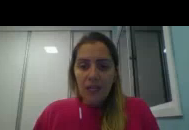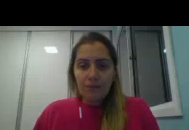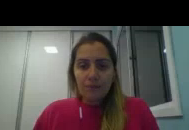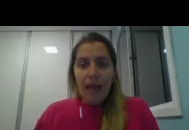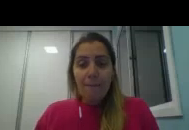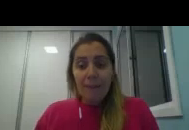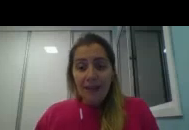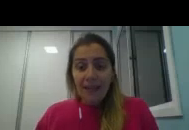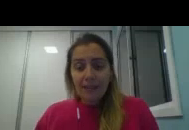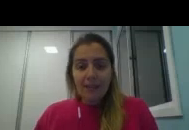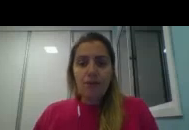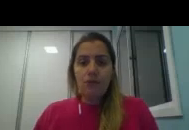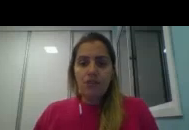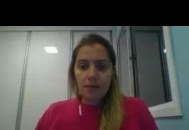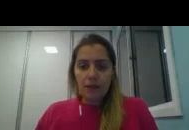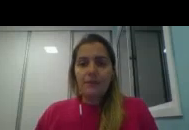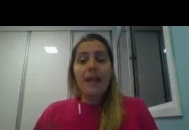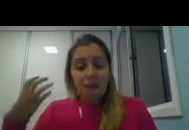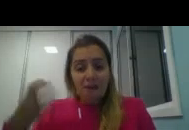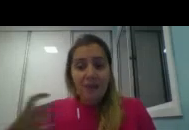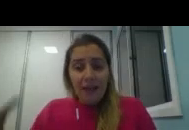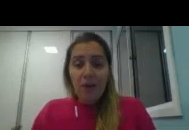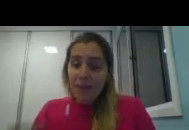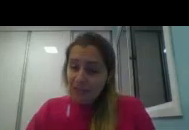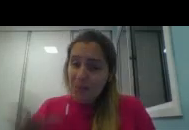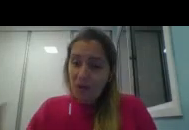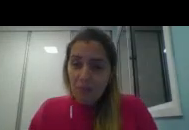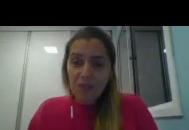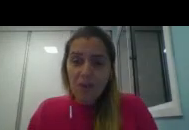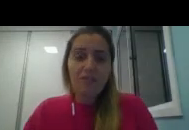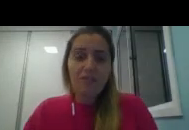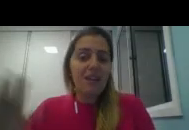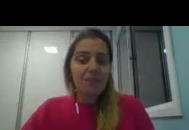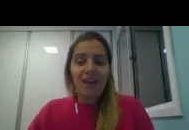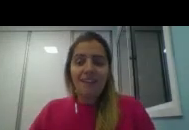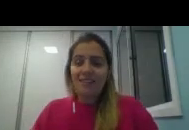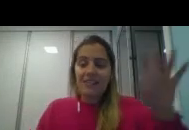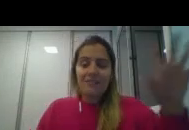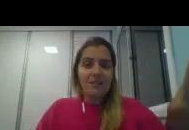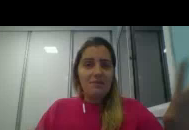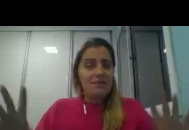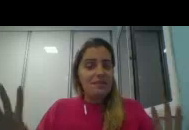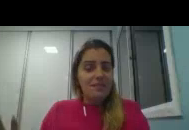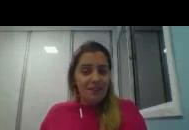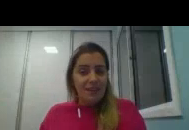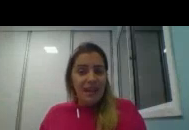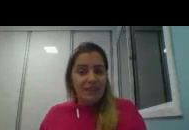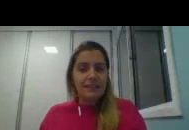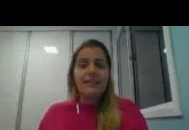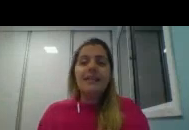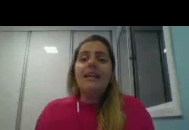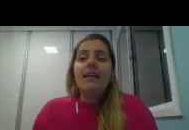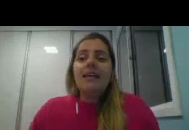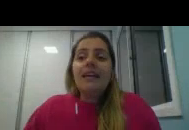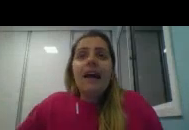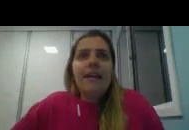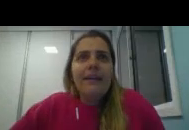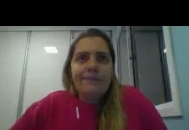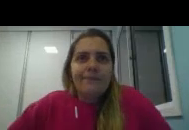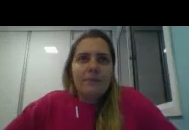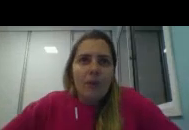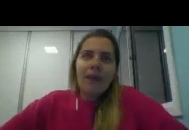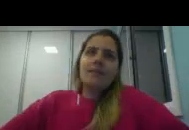segundo filho apareça essa condição. E é filho realmente meu esposo. Não teve pulada de seco, não teve vizinho, não teve nada.